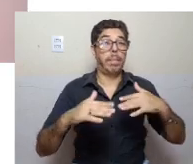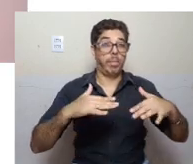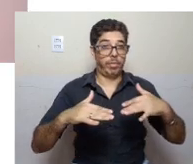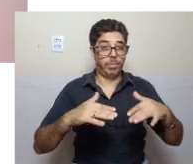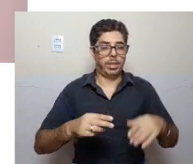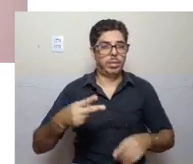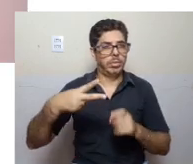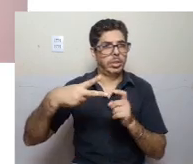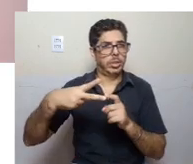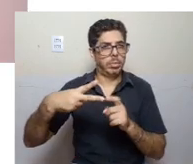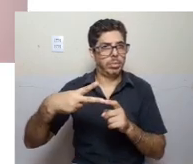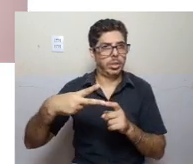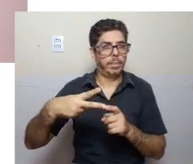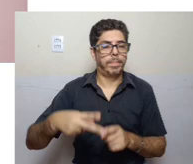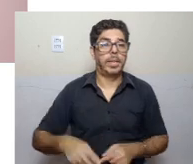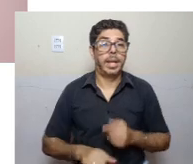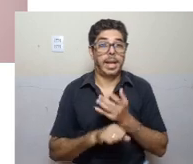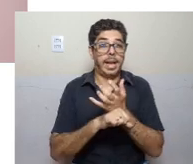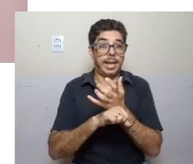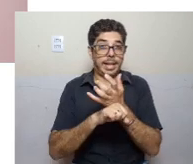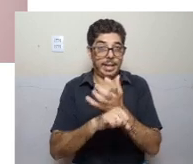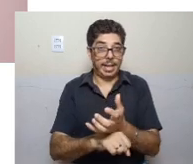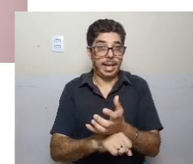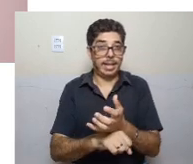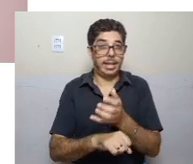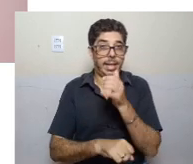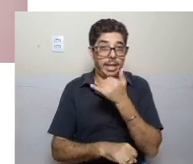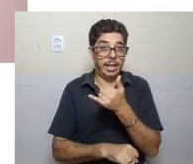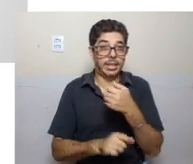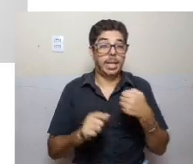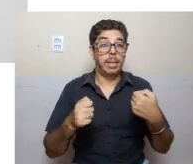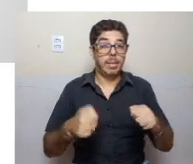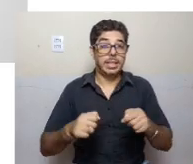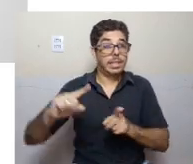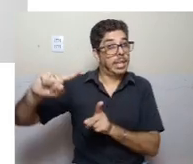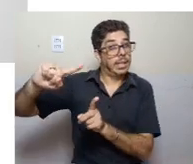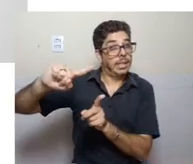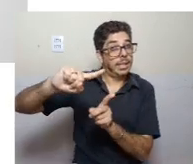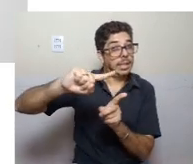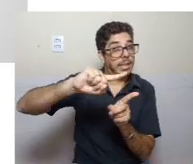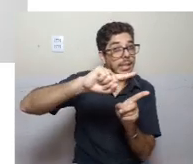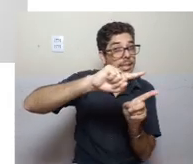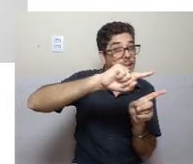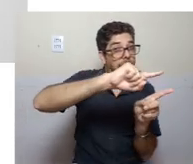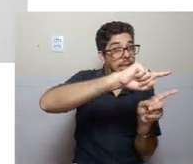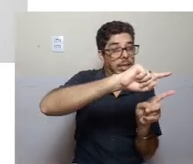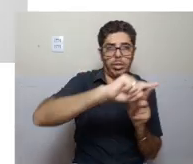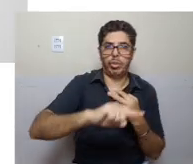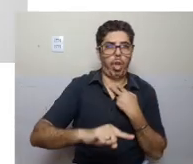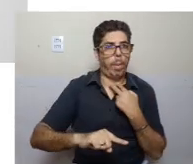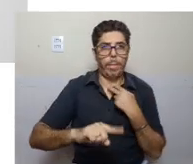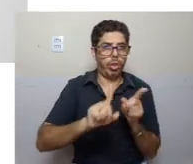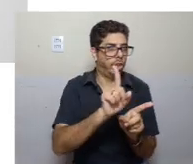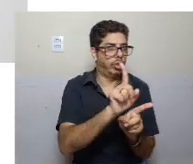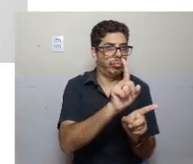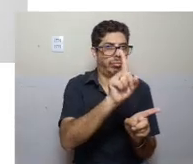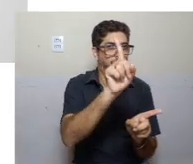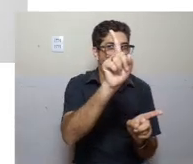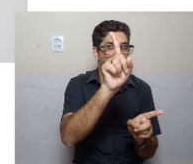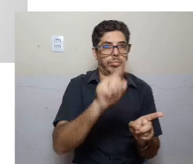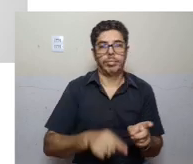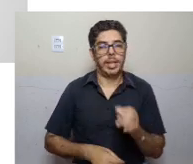carga deve ter uma componente perpendicular à direção do campo magnético. Para entender isso melhor, imagine que uma carga